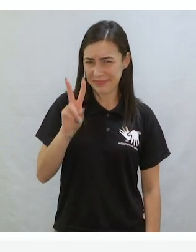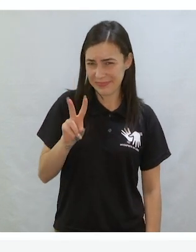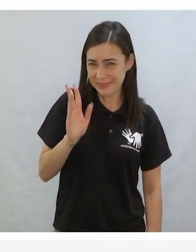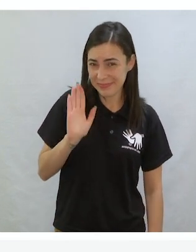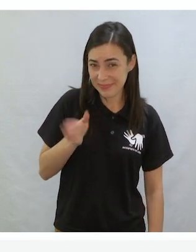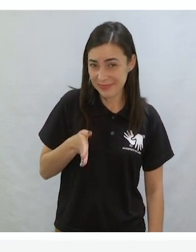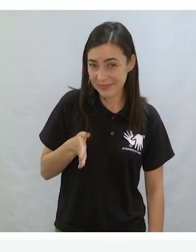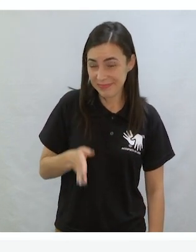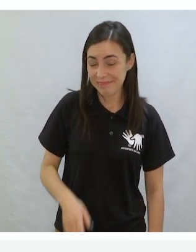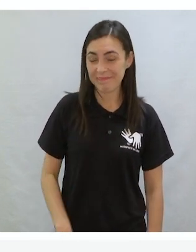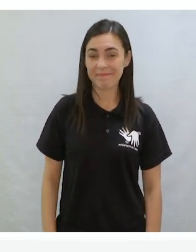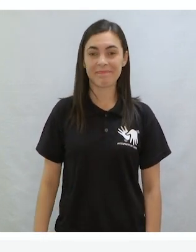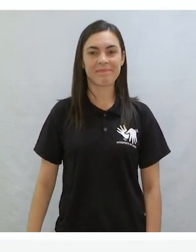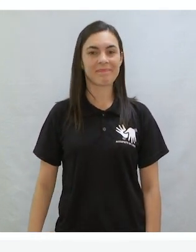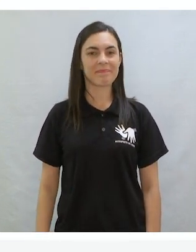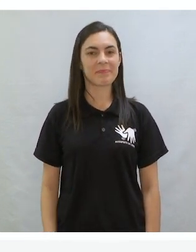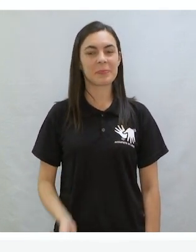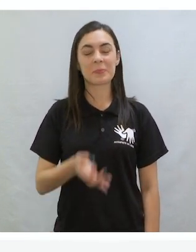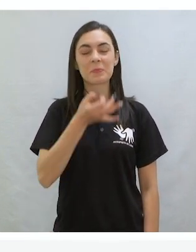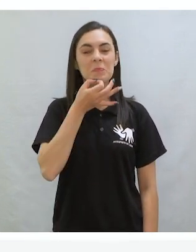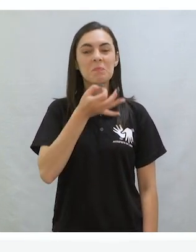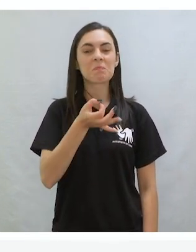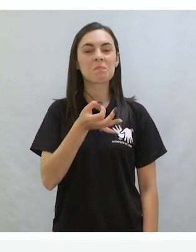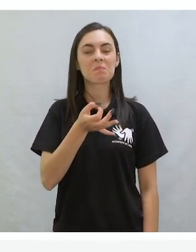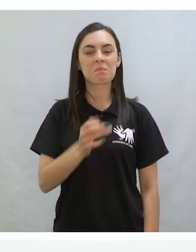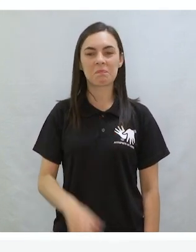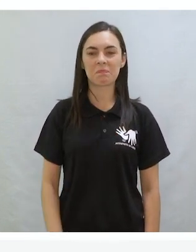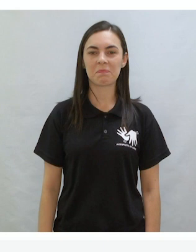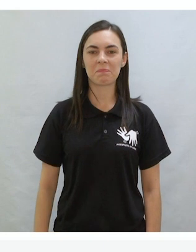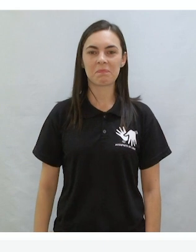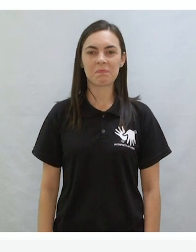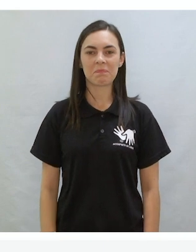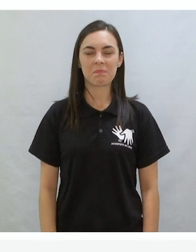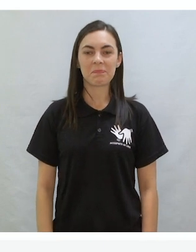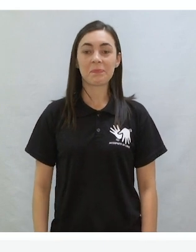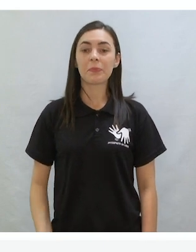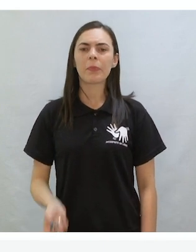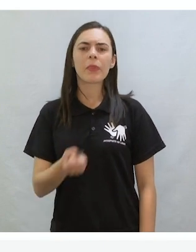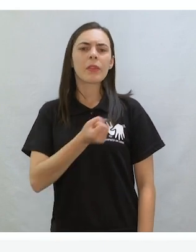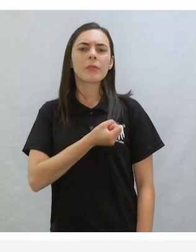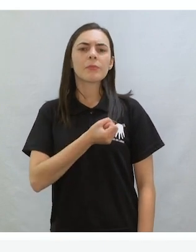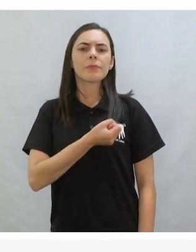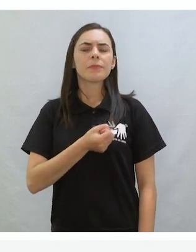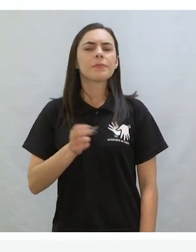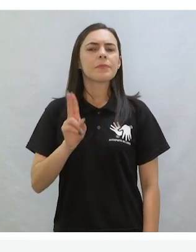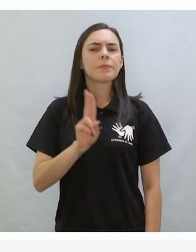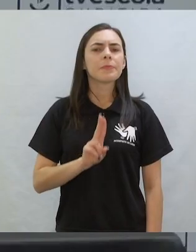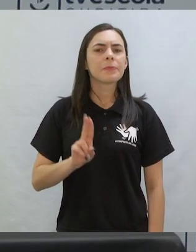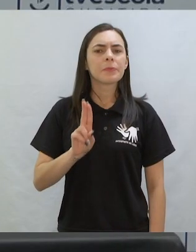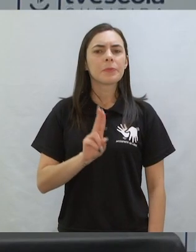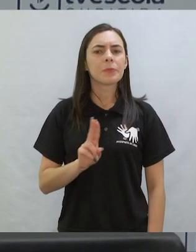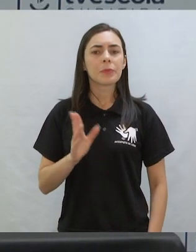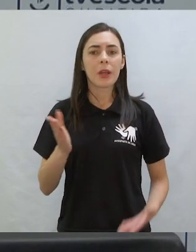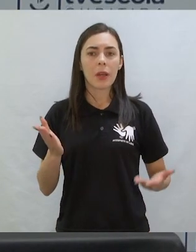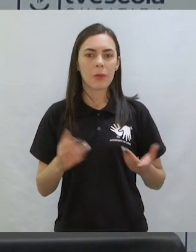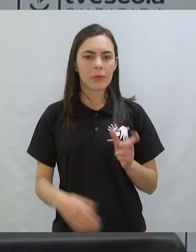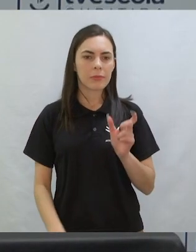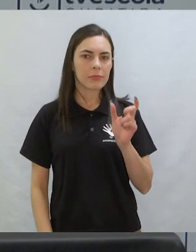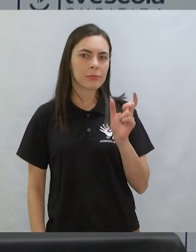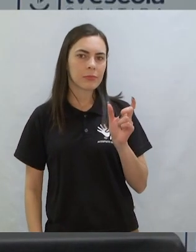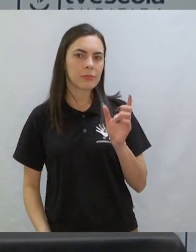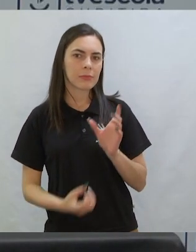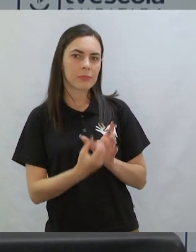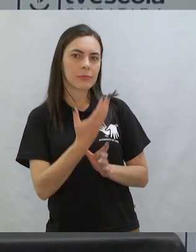Você já viu um daquele ali? Que você acha? Hein? Então, vamos ver que número nós vamos